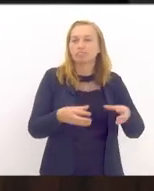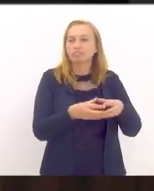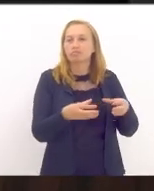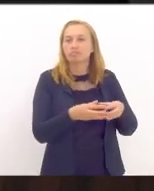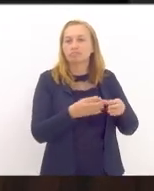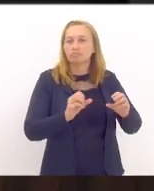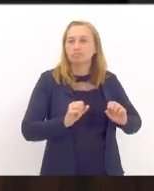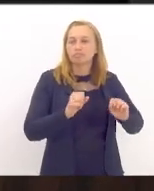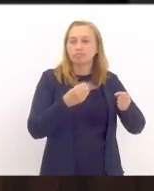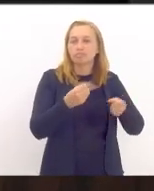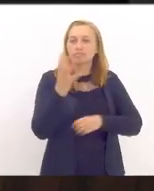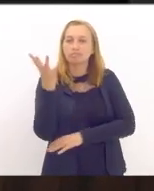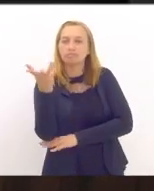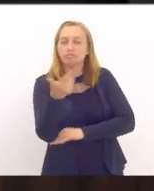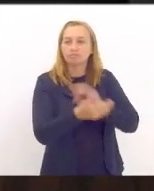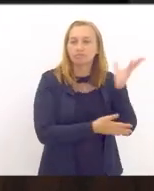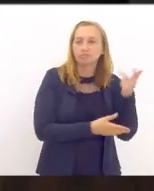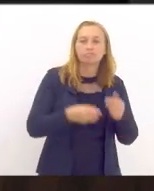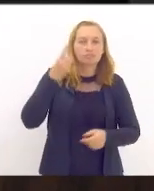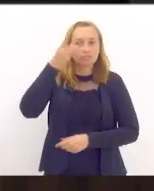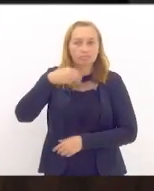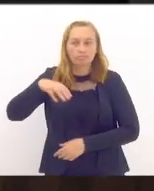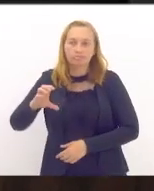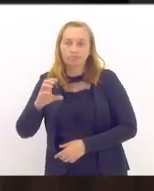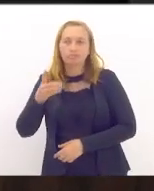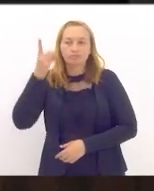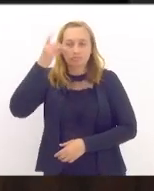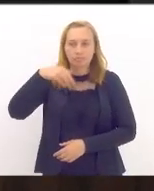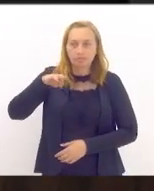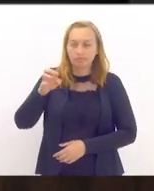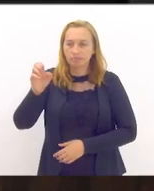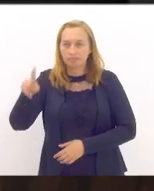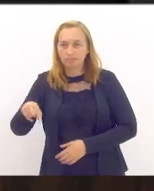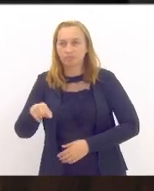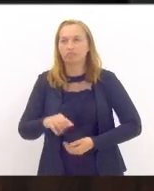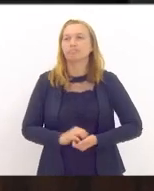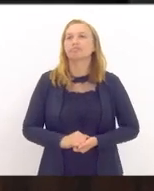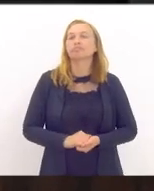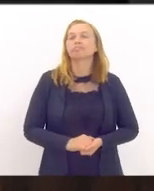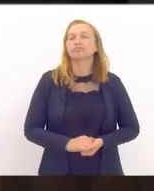comissão de Defesa do meio ambiente Deputado André Correia